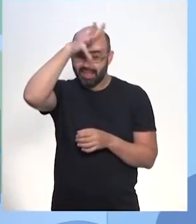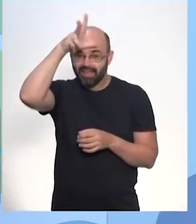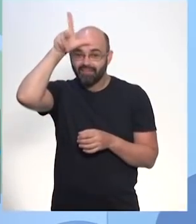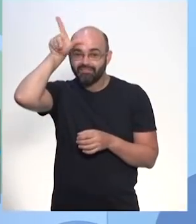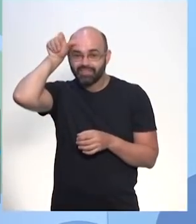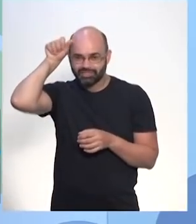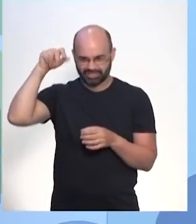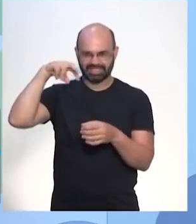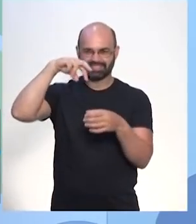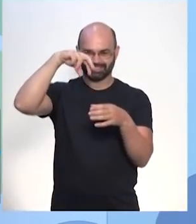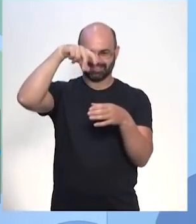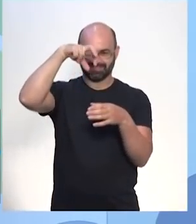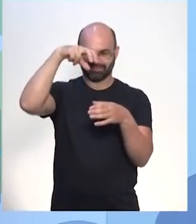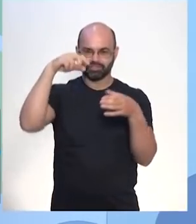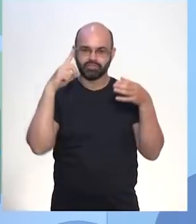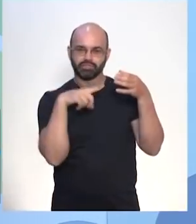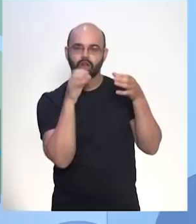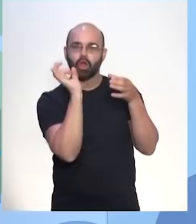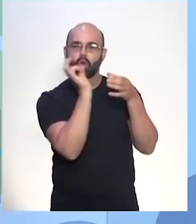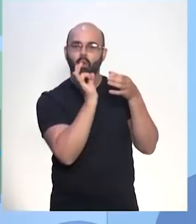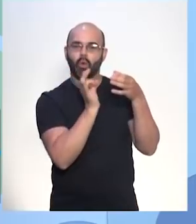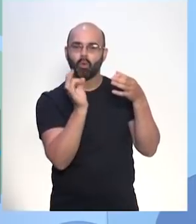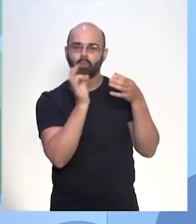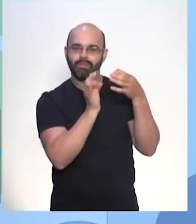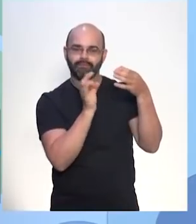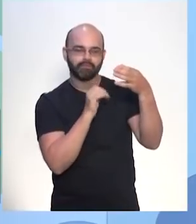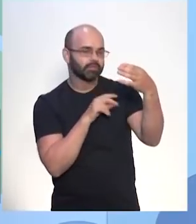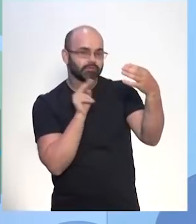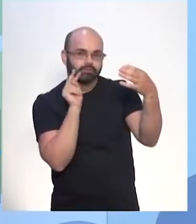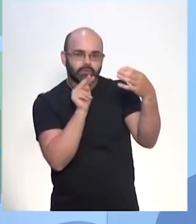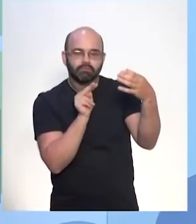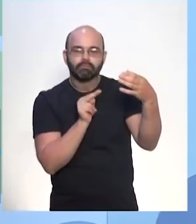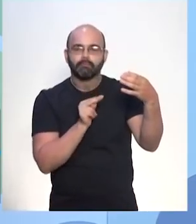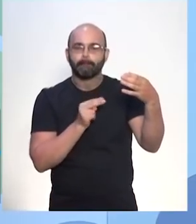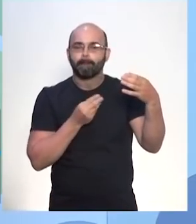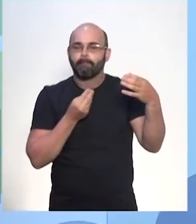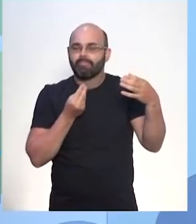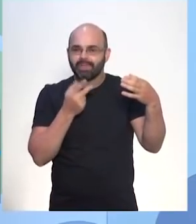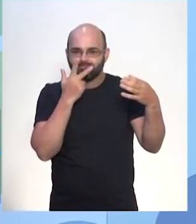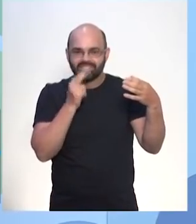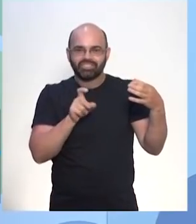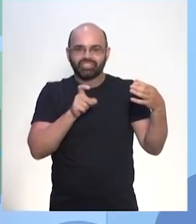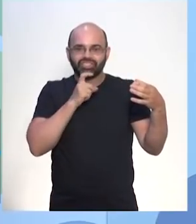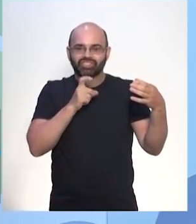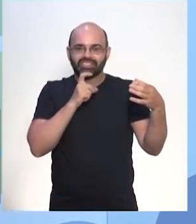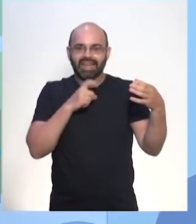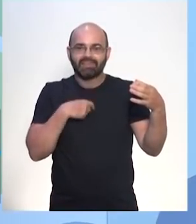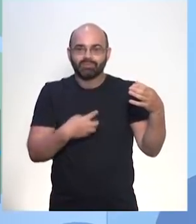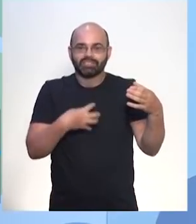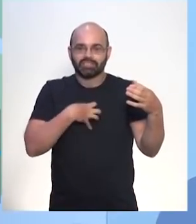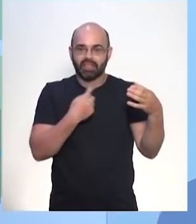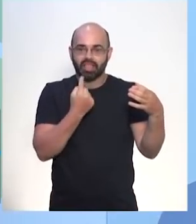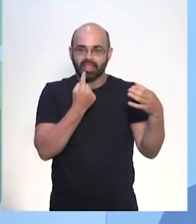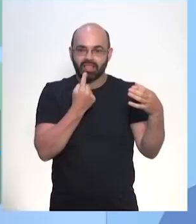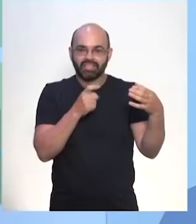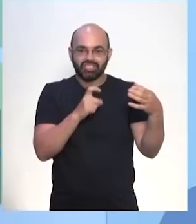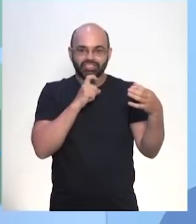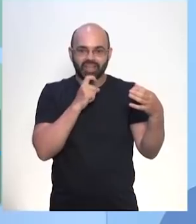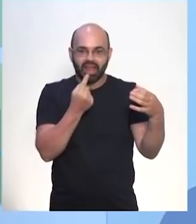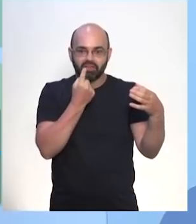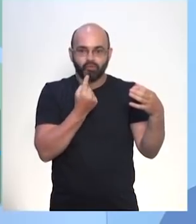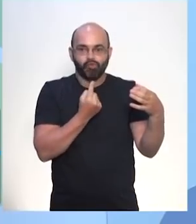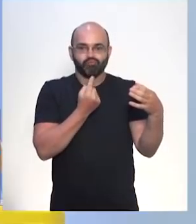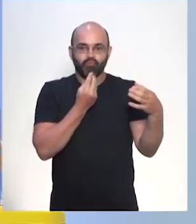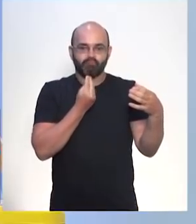na garrafa de refrigerante dá vontade de tomar refrigerante, né? Porque você sente o geladinho na sua língua apenas vendo a imagem. É como